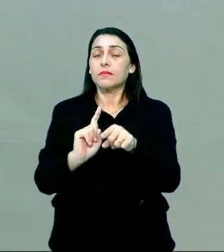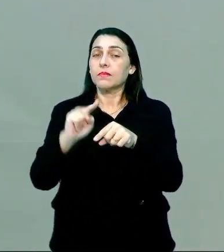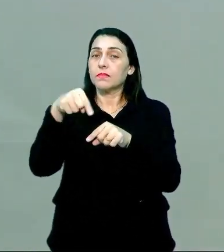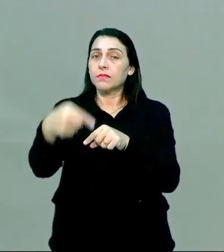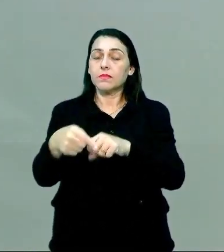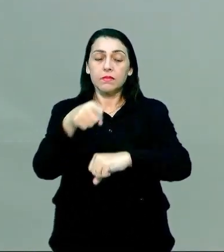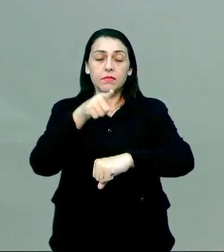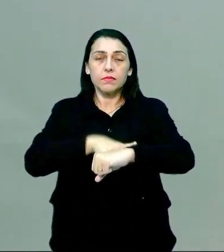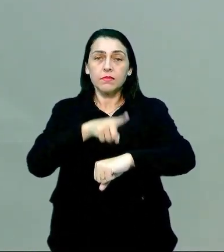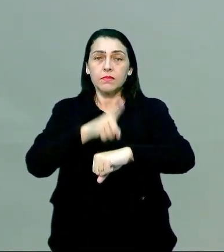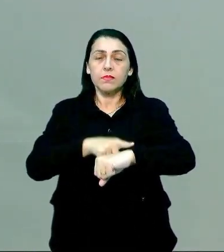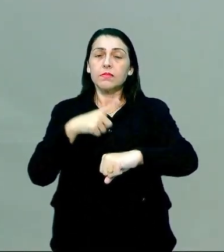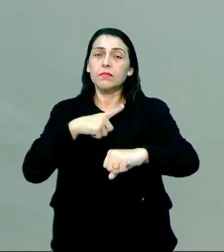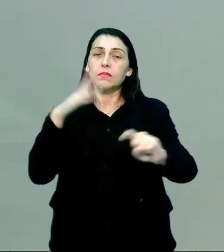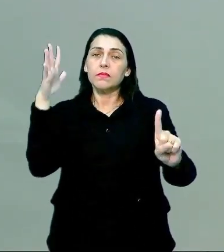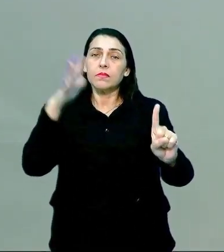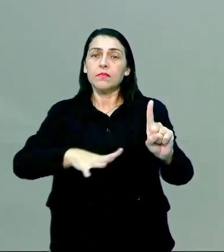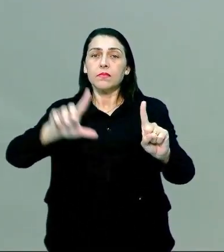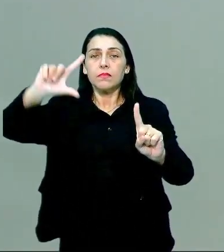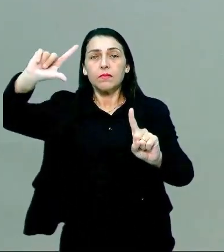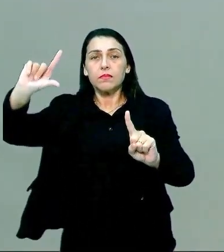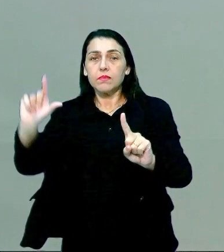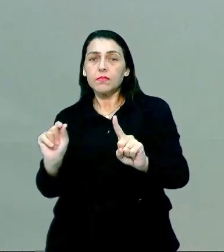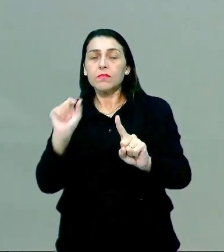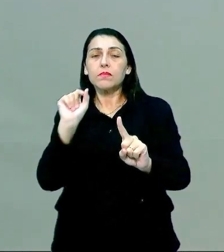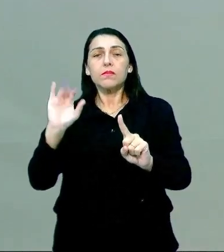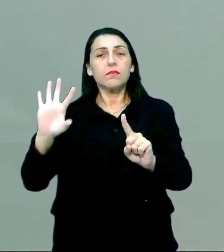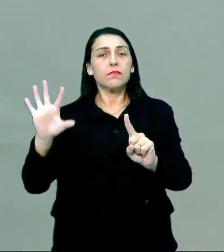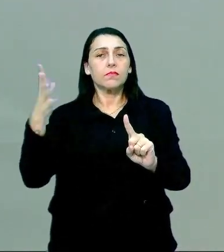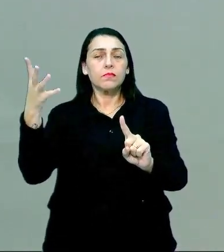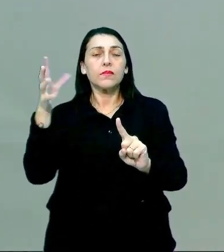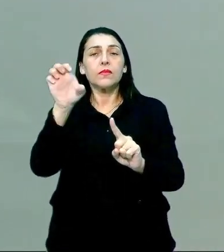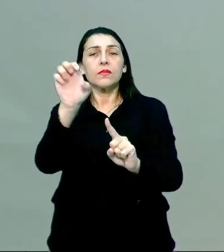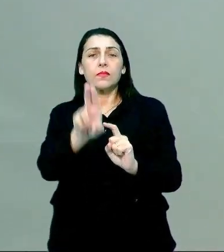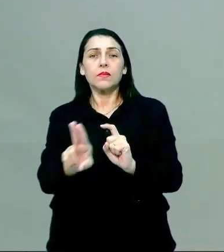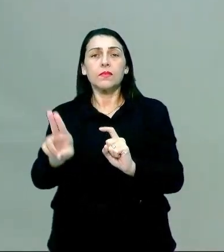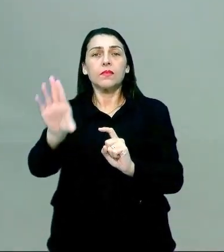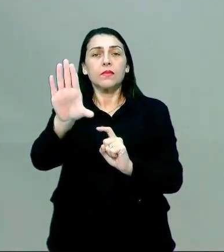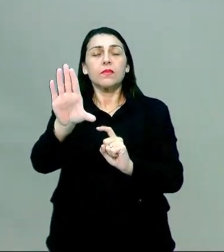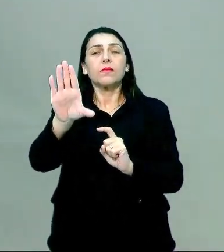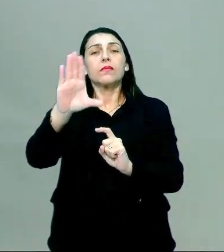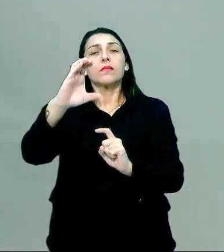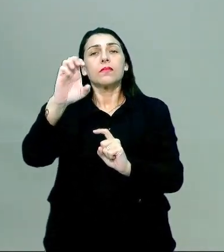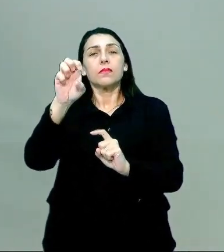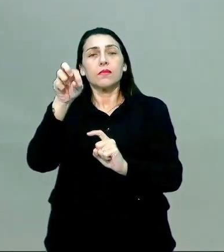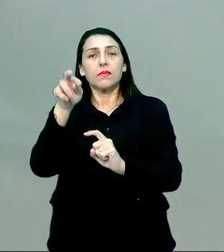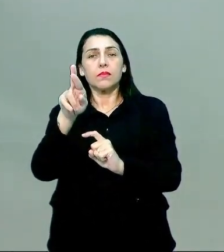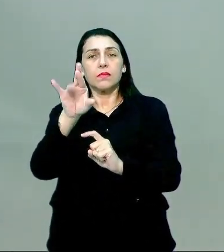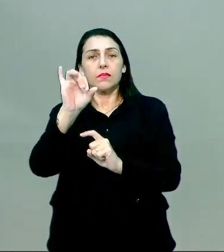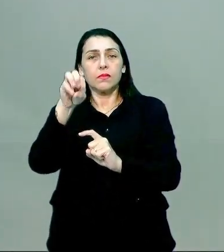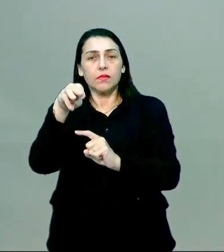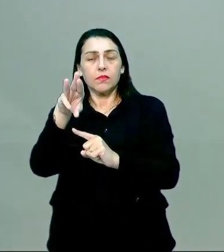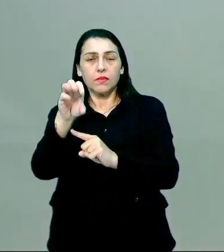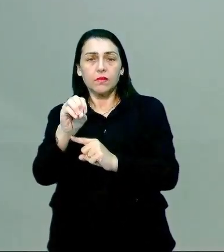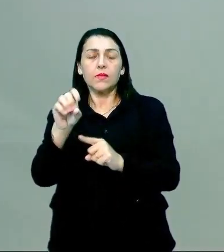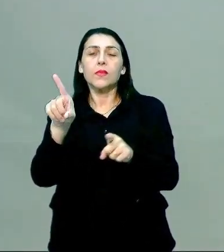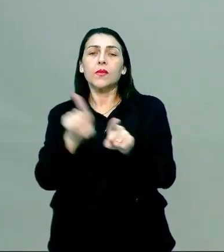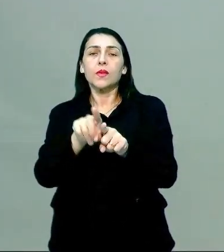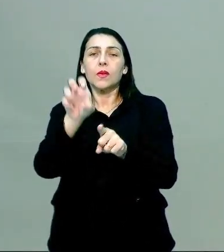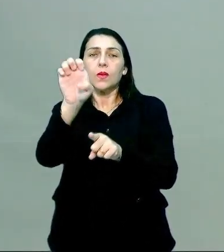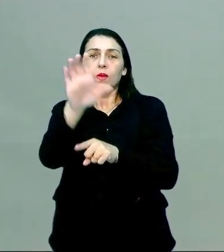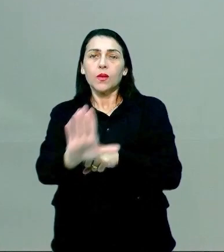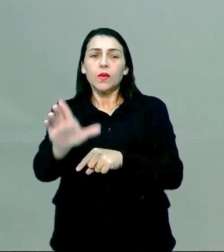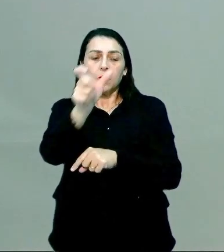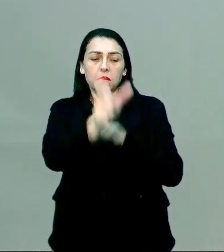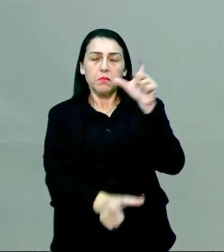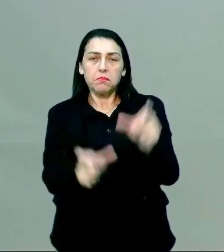após um período, tem a influência africana. O que acontece? O eurocentrismo coloca os europeus no centro, então faz